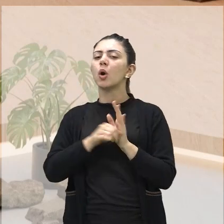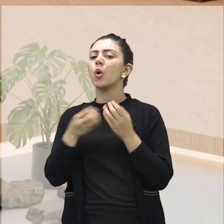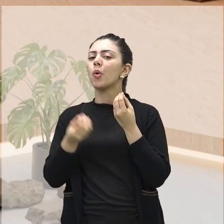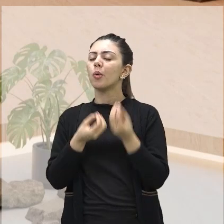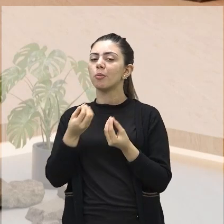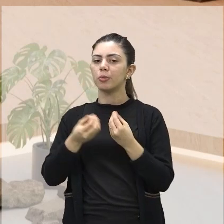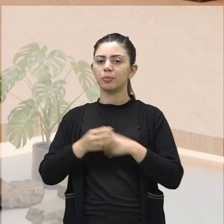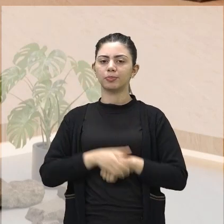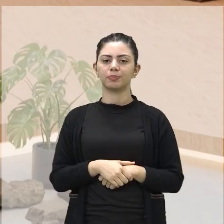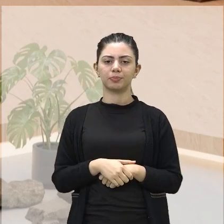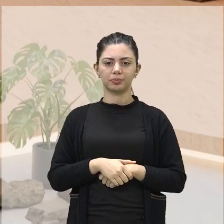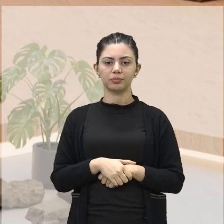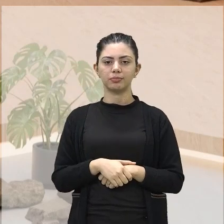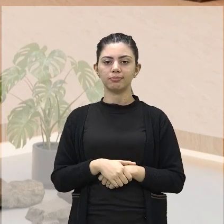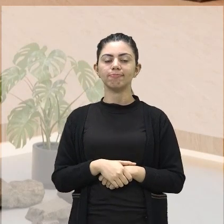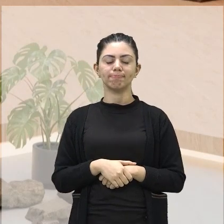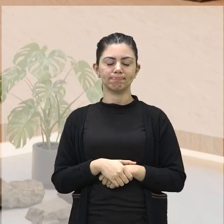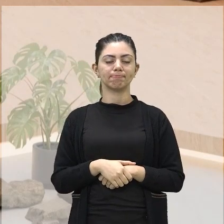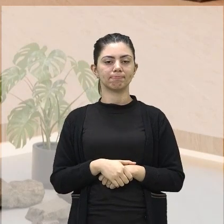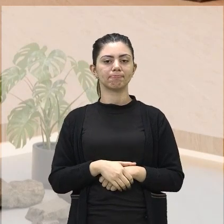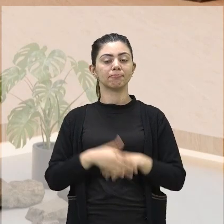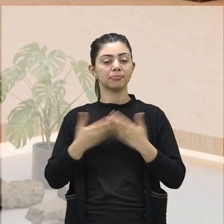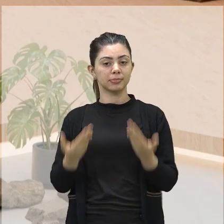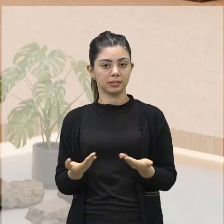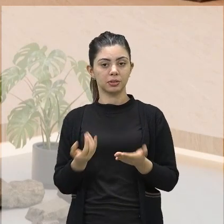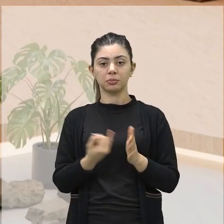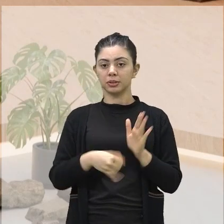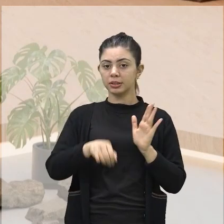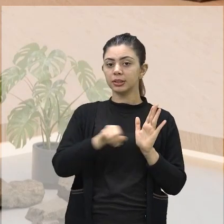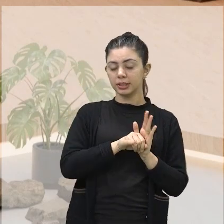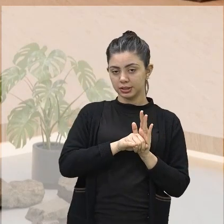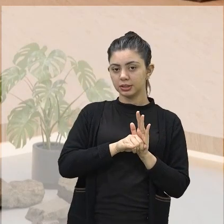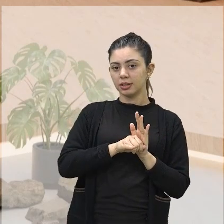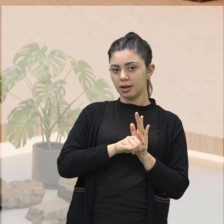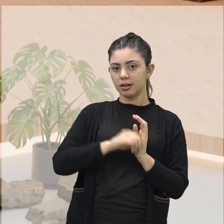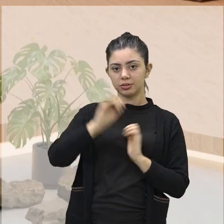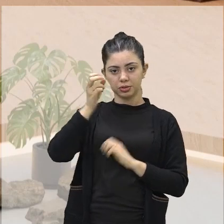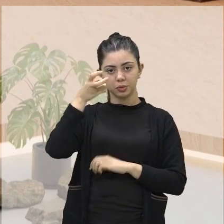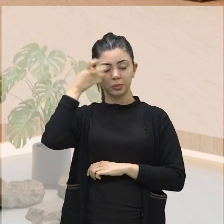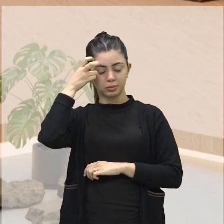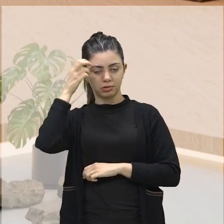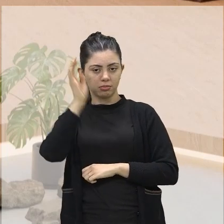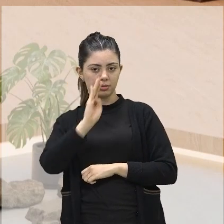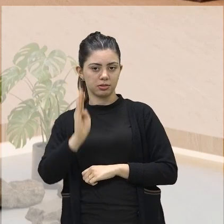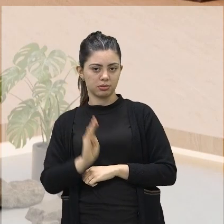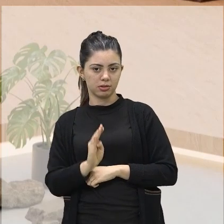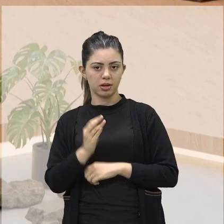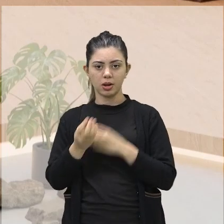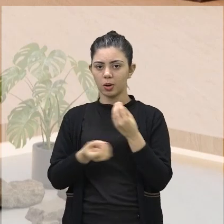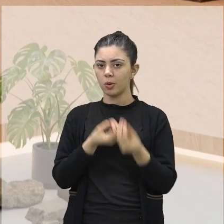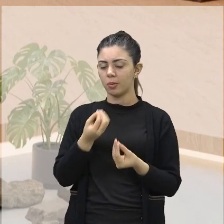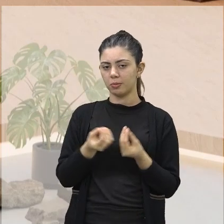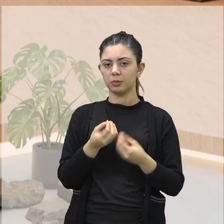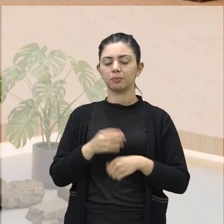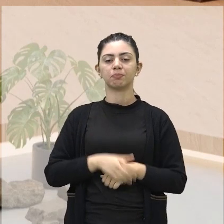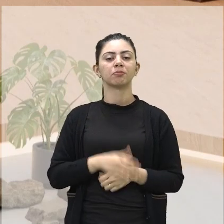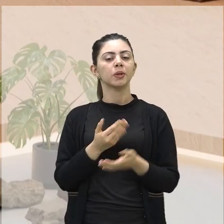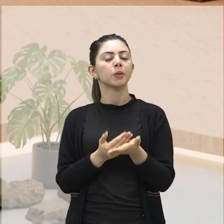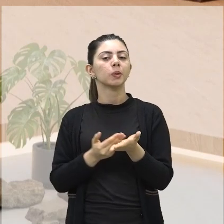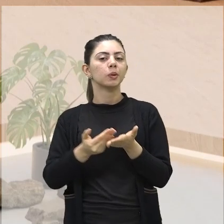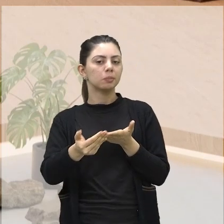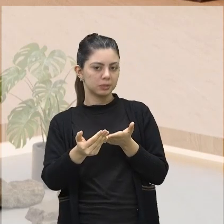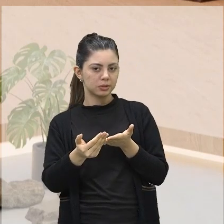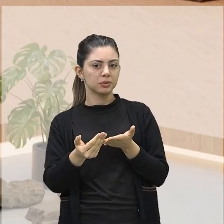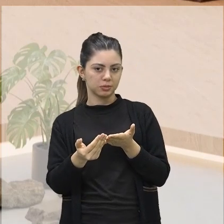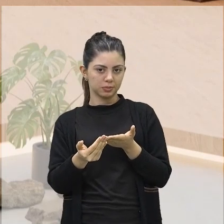Muito bem. A construção da identidade nacional brasileira, ela vai se dar a partir do momento em